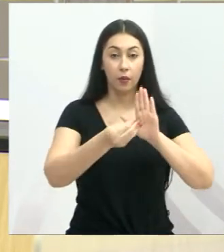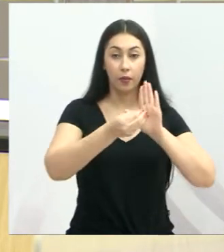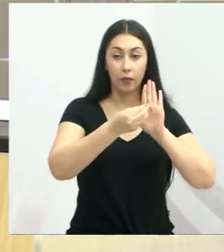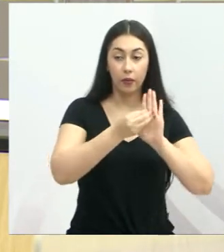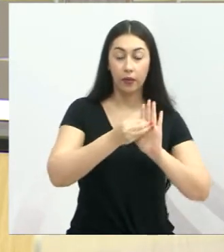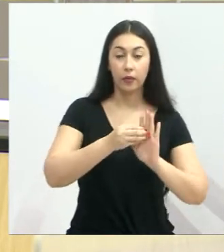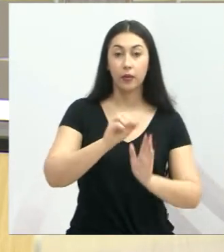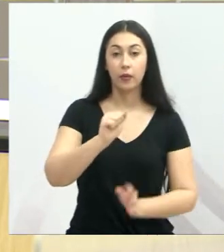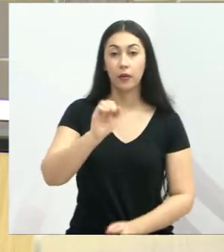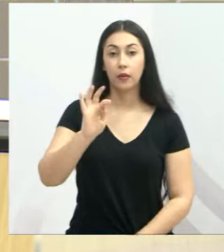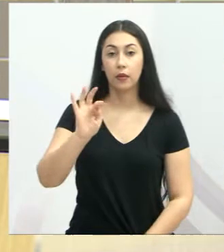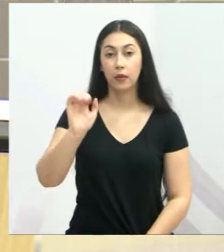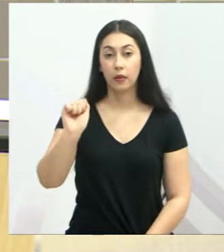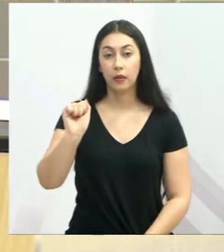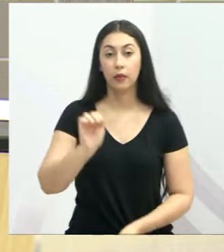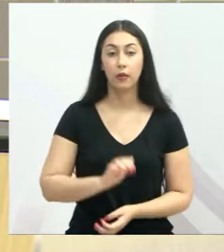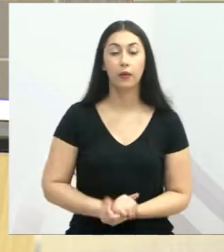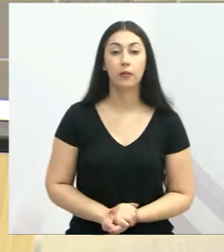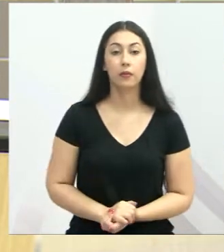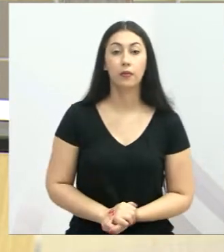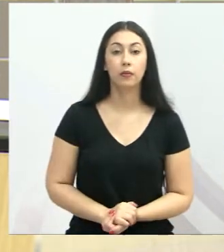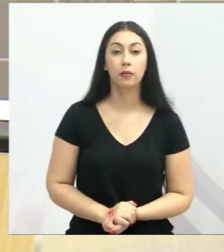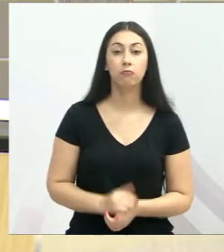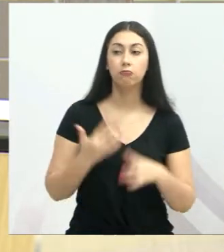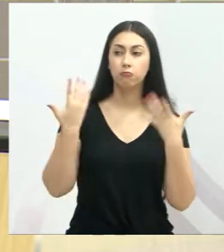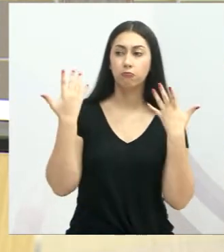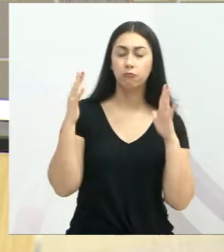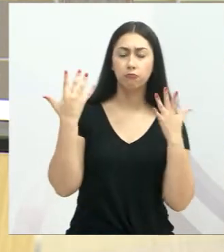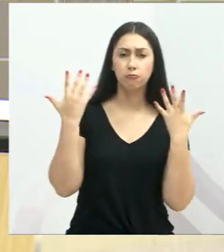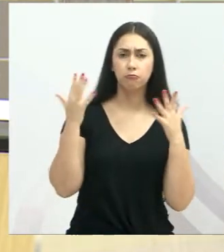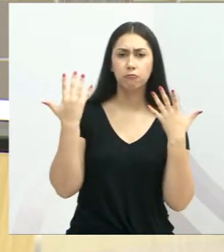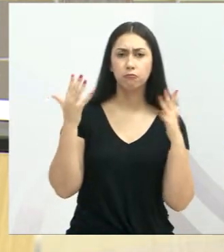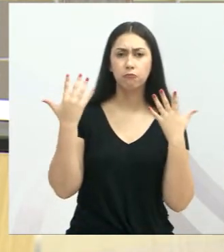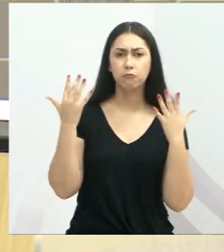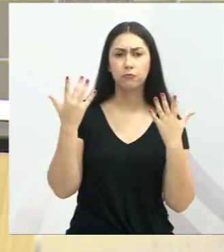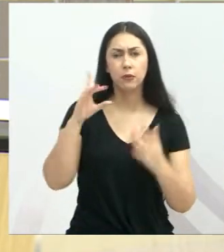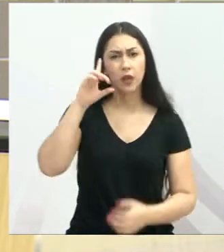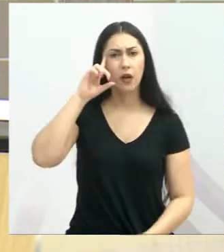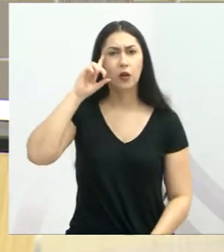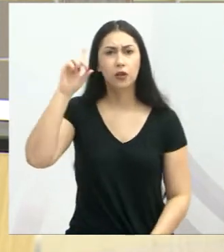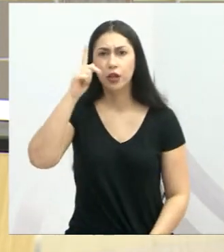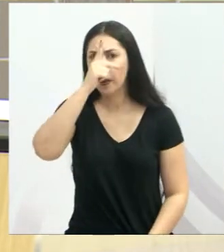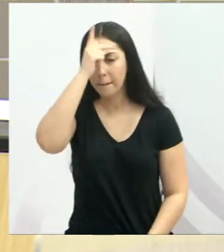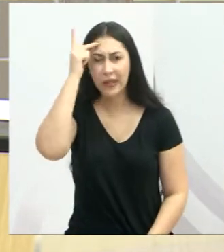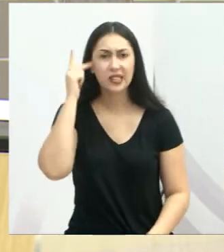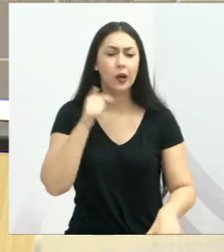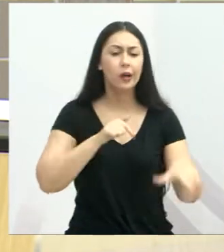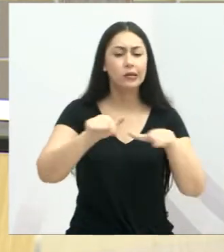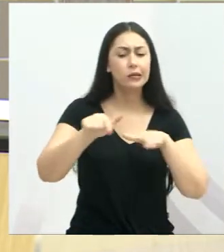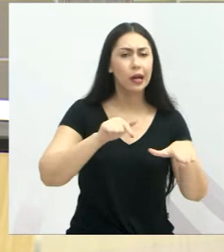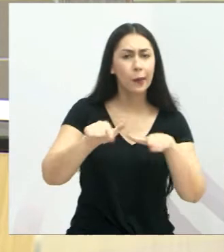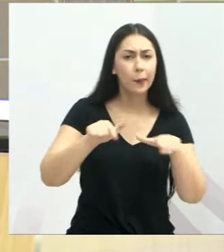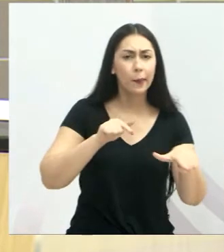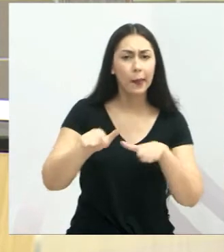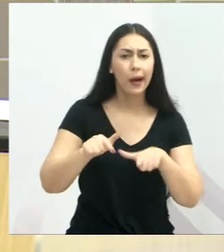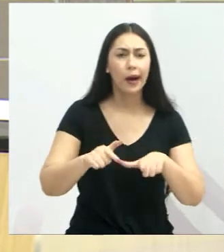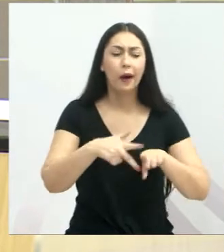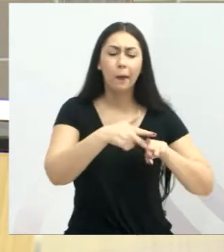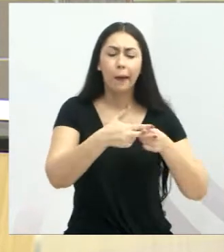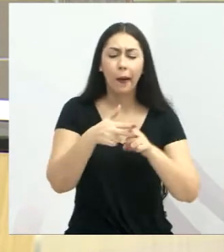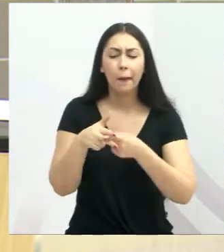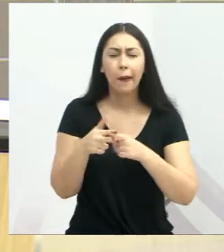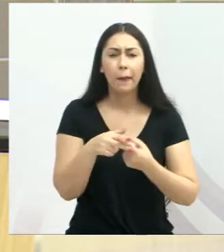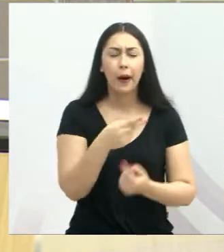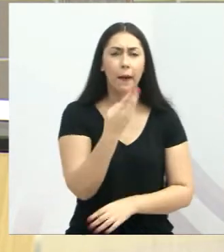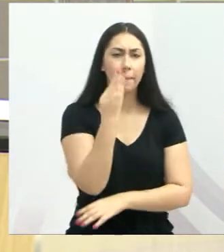trabalhos dessa sessão o registro de moção comemorativa ao Dia do Carpinteiro, celebrado em 19 de março. Nessa